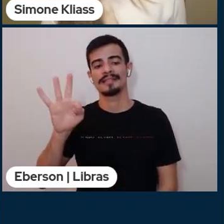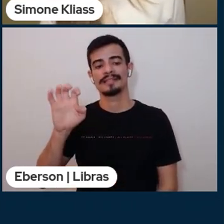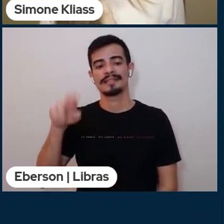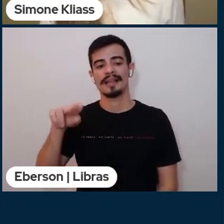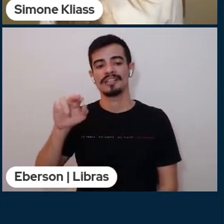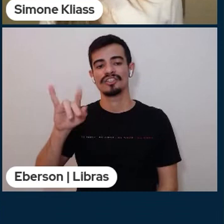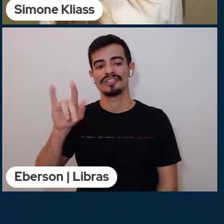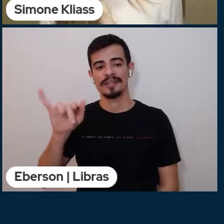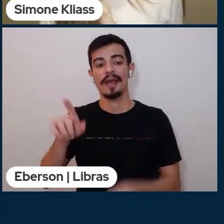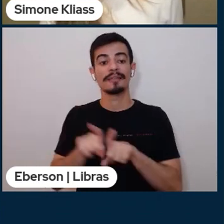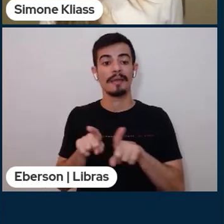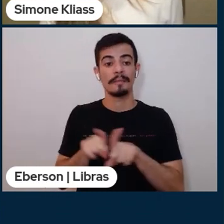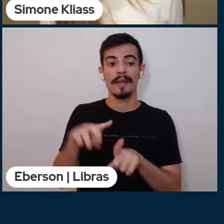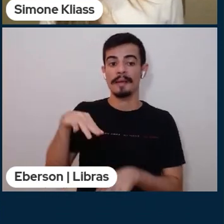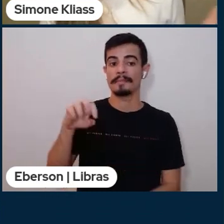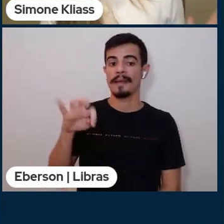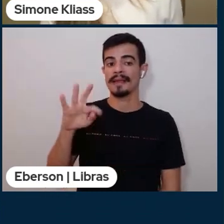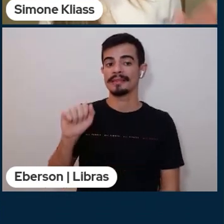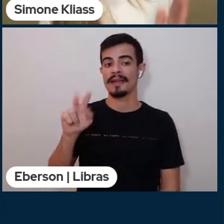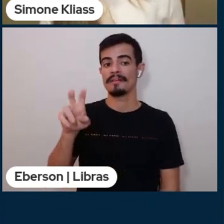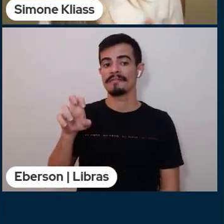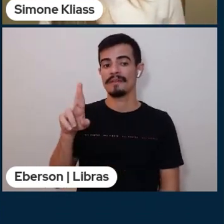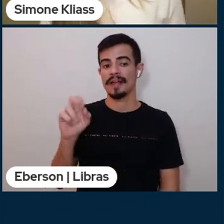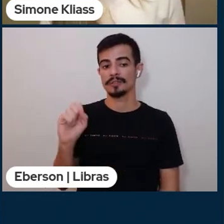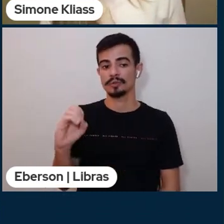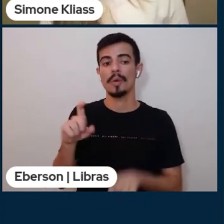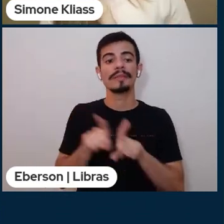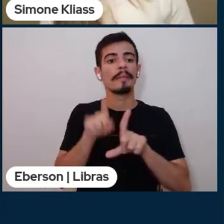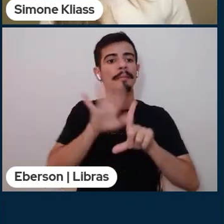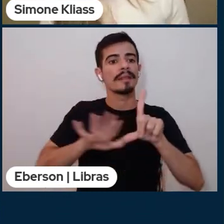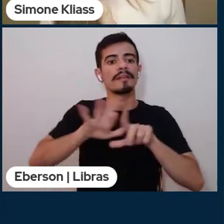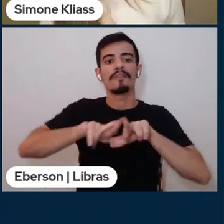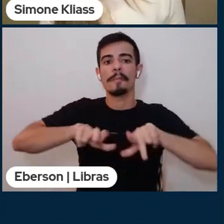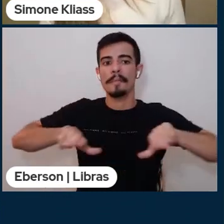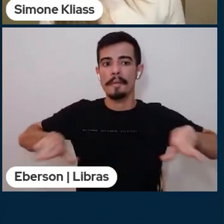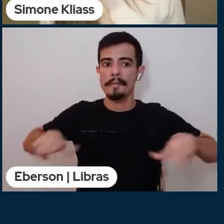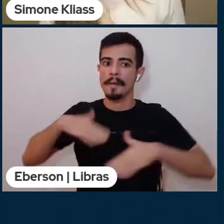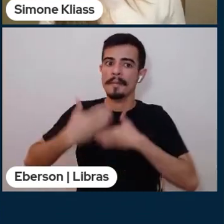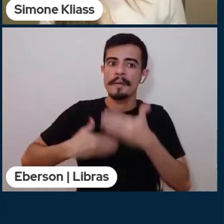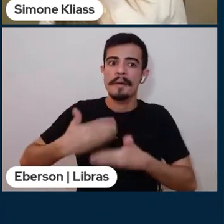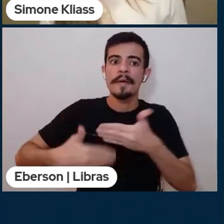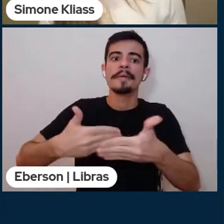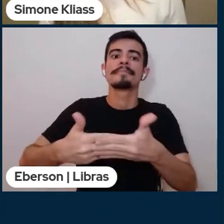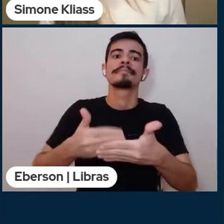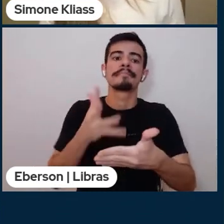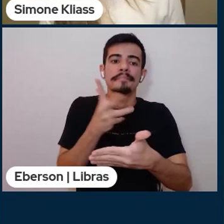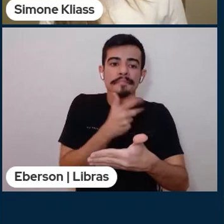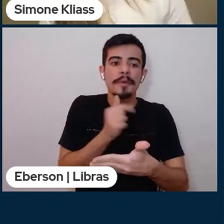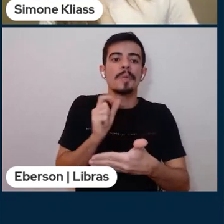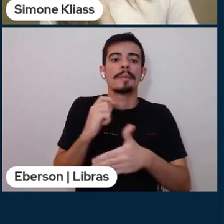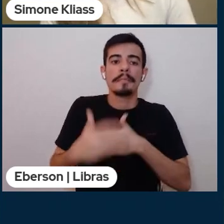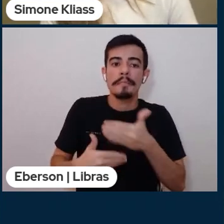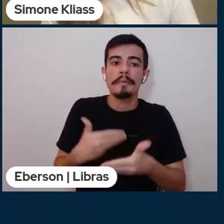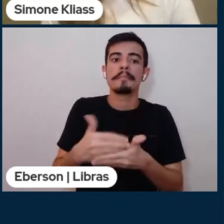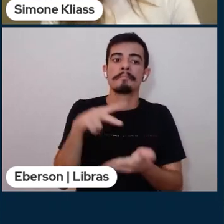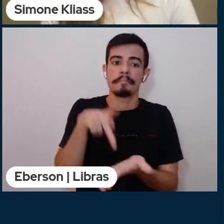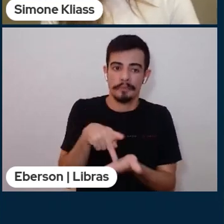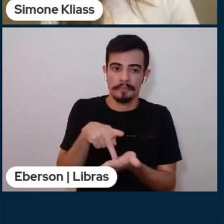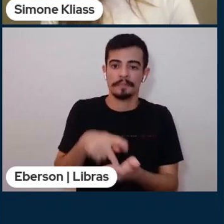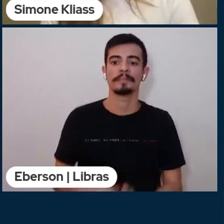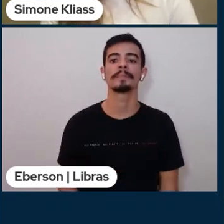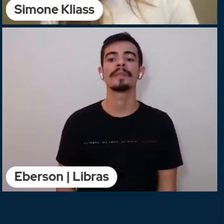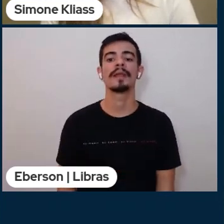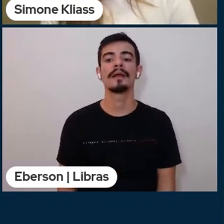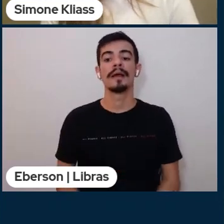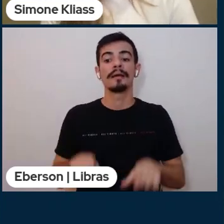citei as diversas plataformas existentes e o longo caminho que a gente tem para o amadurecimento do metaverso de fato também de